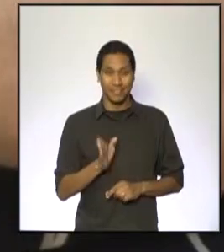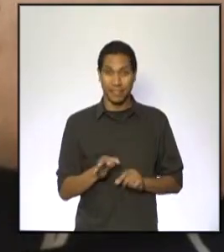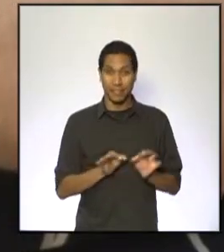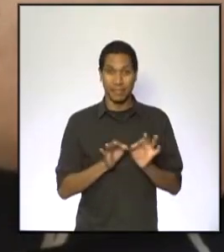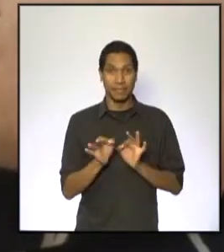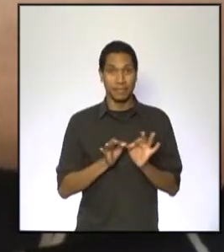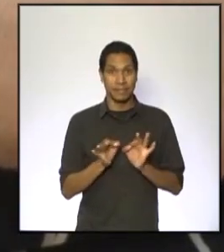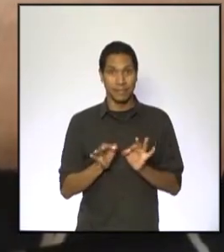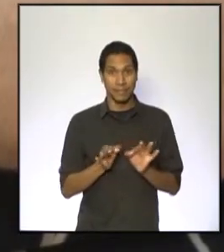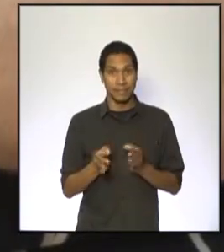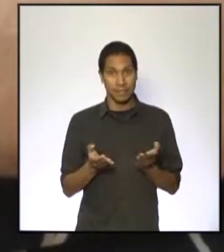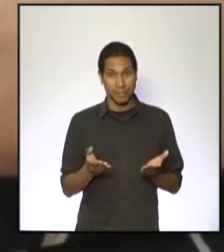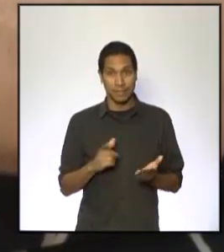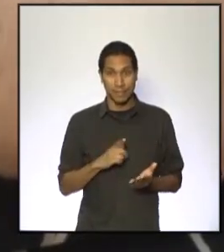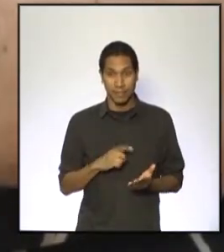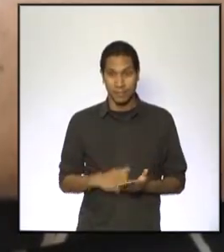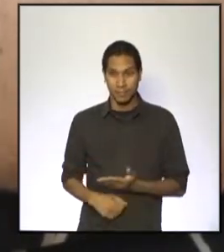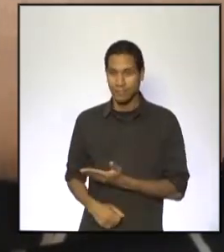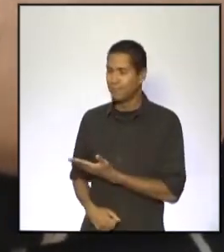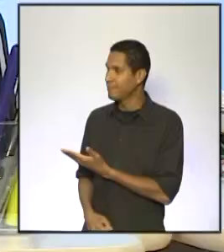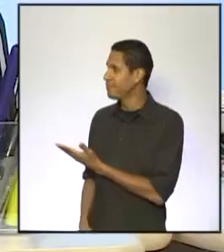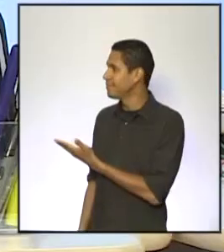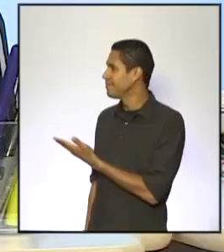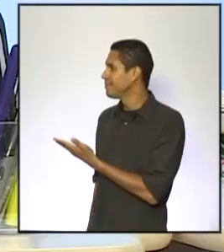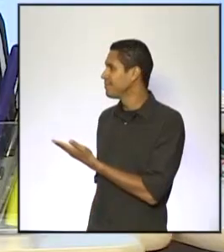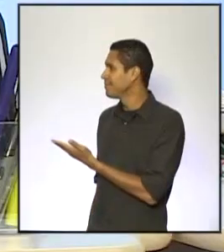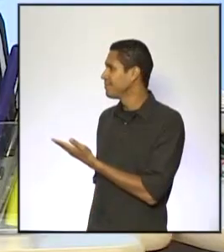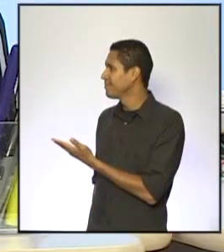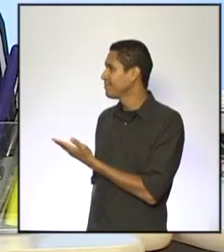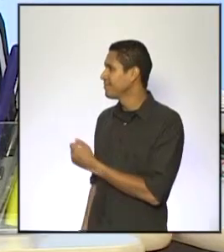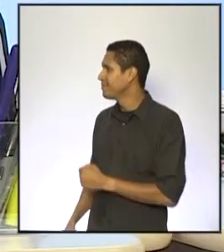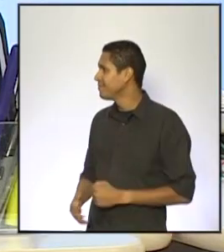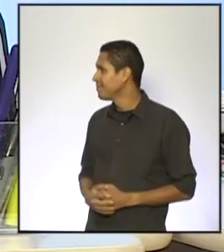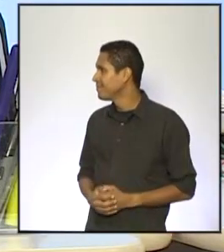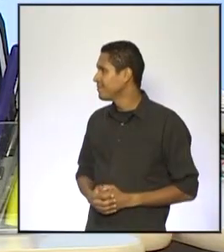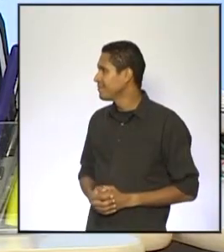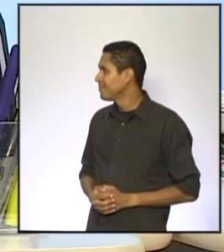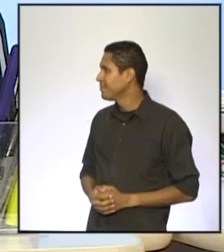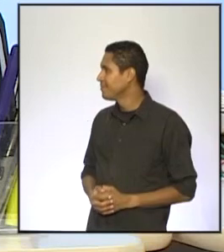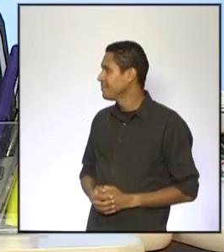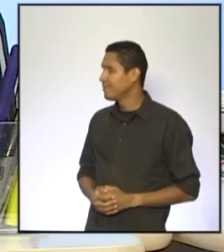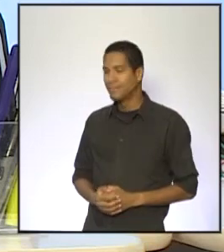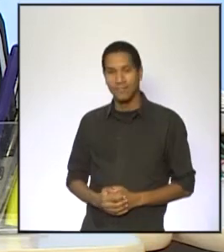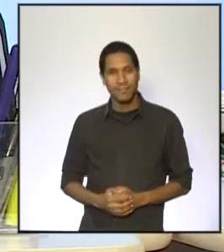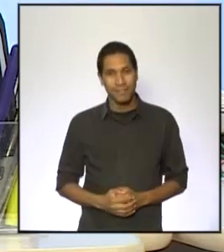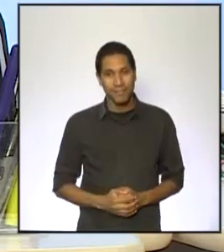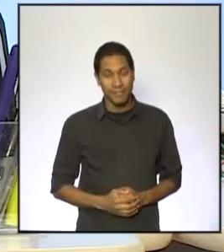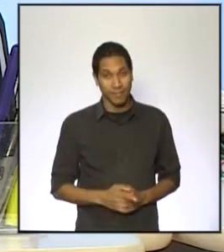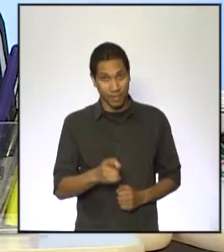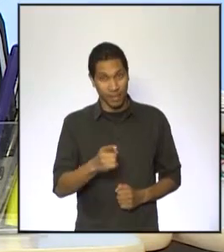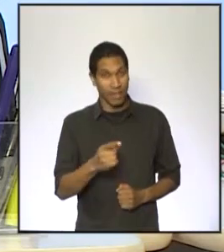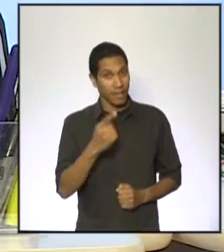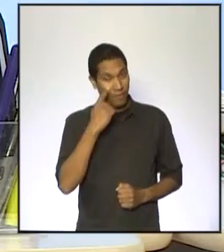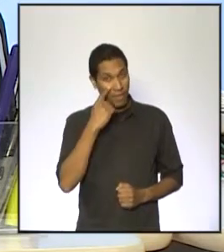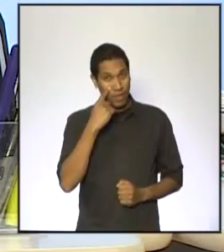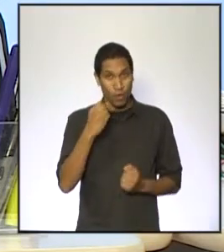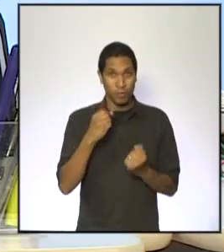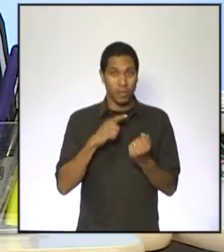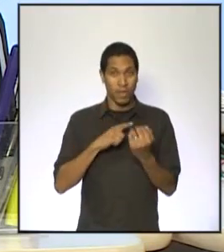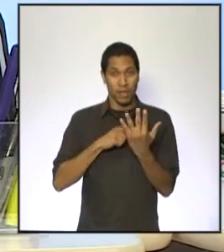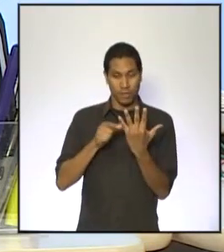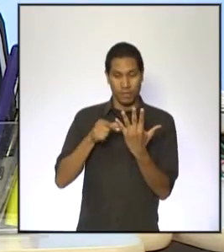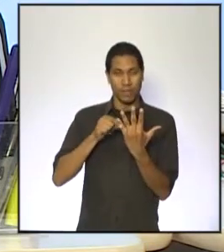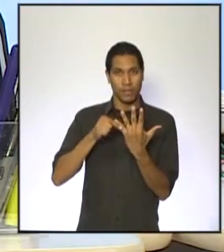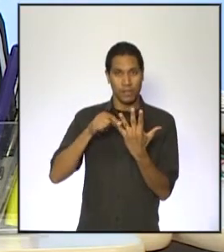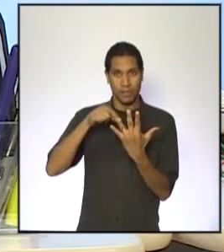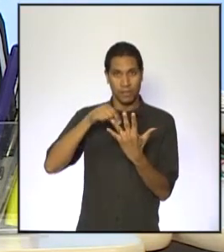já está cortada. É importante abrir um pouquinho o papelão, né? Porque o papelão ele é um